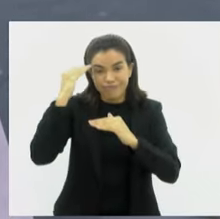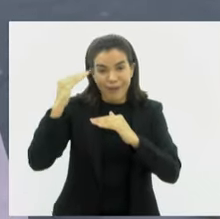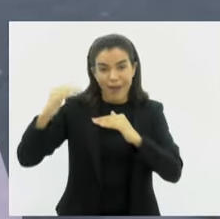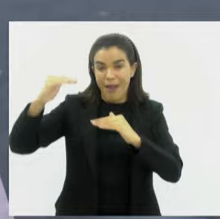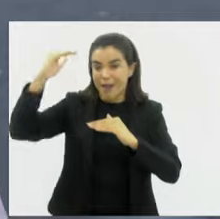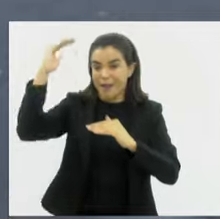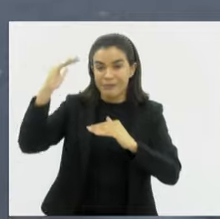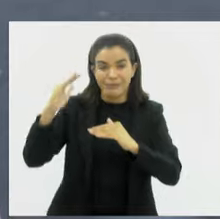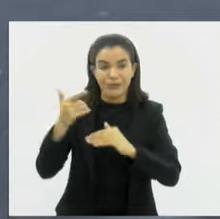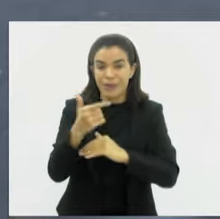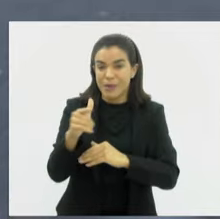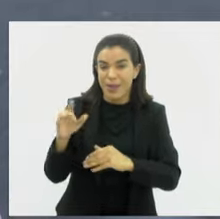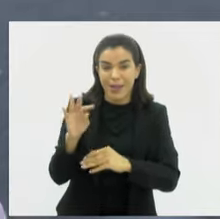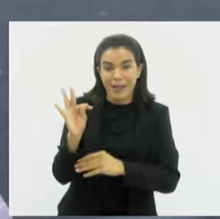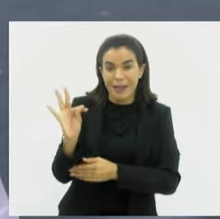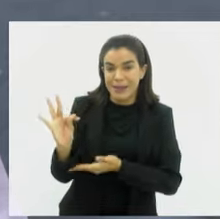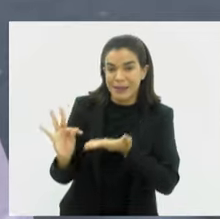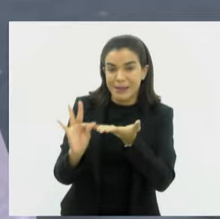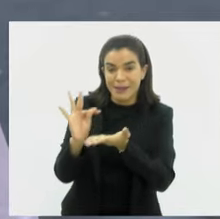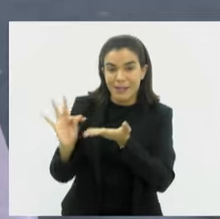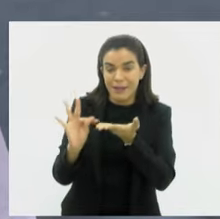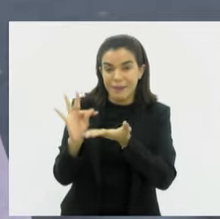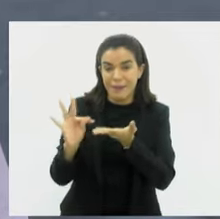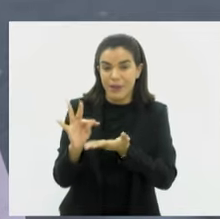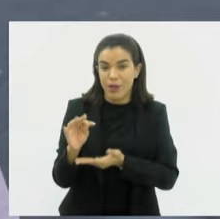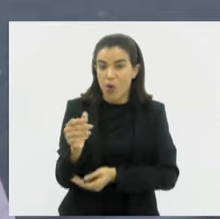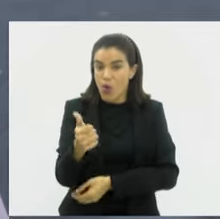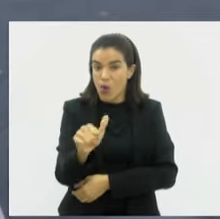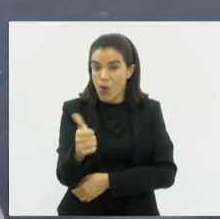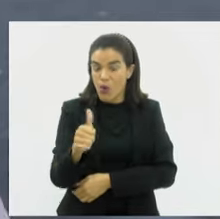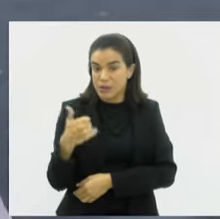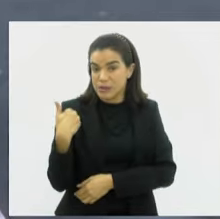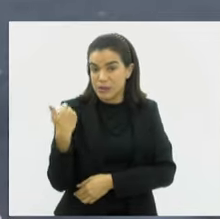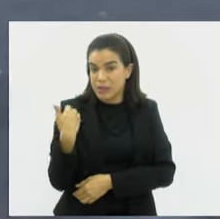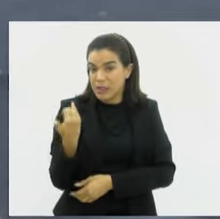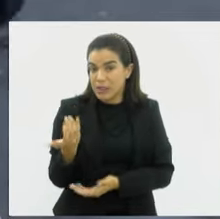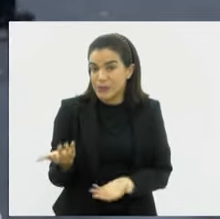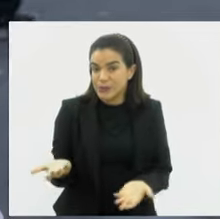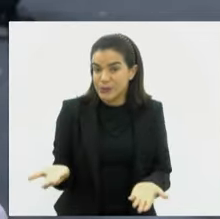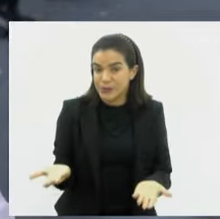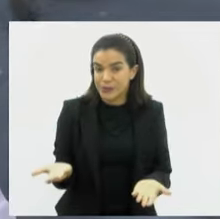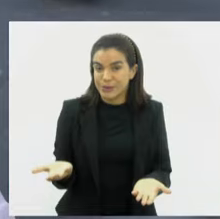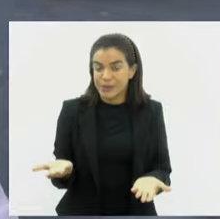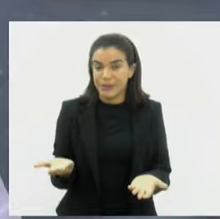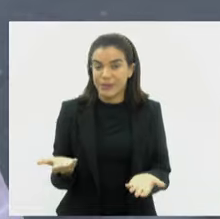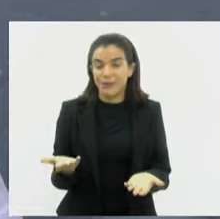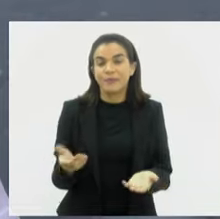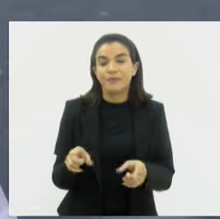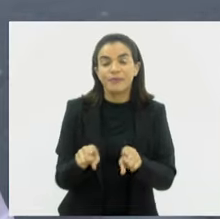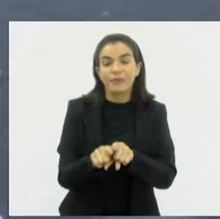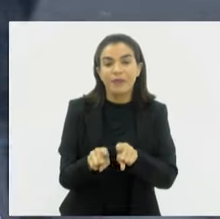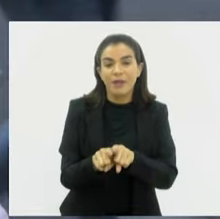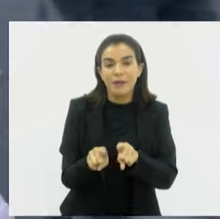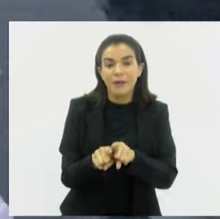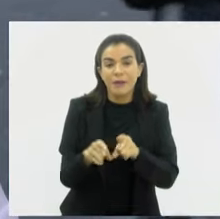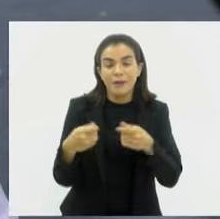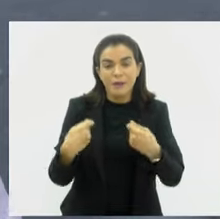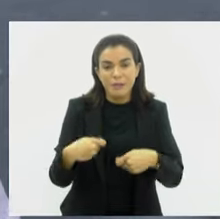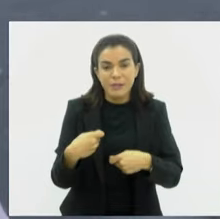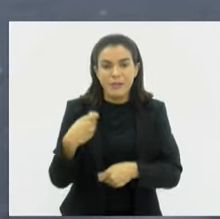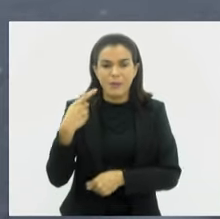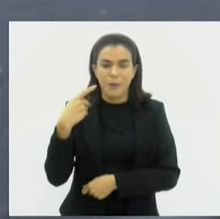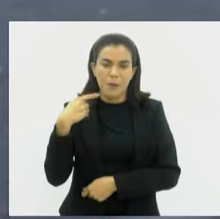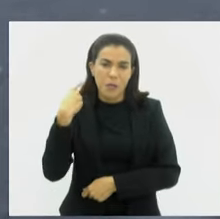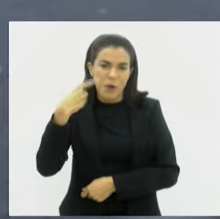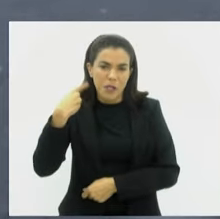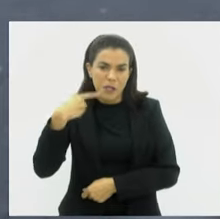não tem mais terapia. Meu filho está desde 11 anos em casa, sem escola. Então a gente precisa que aqui os políticos,